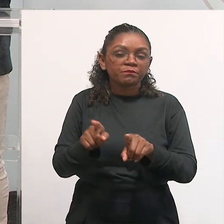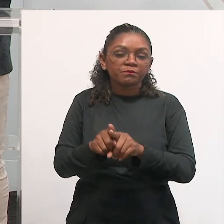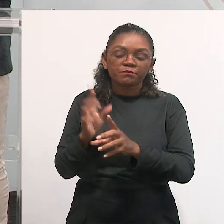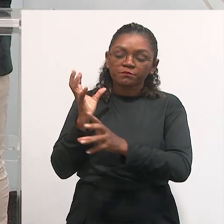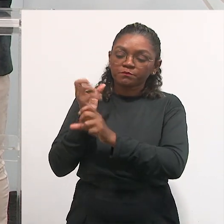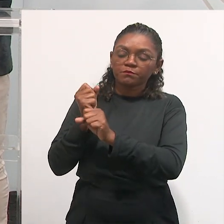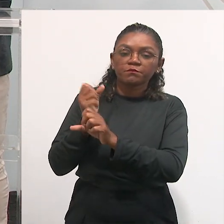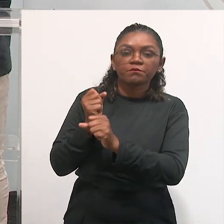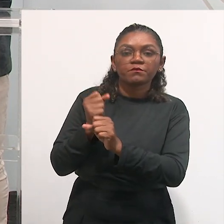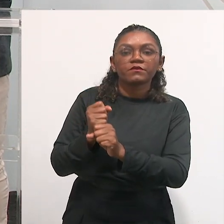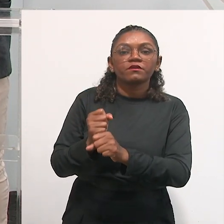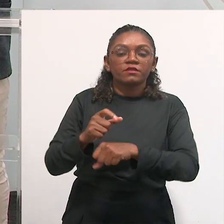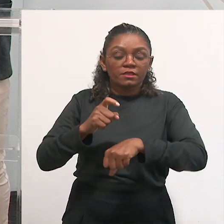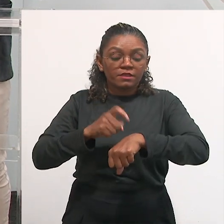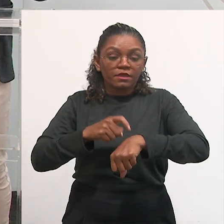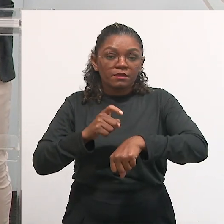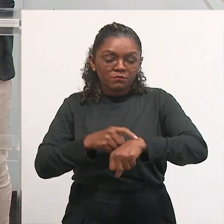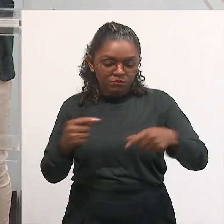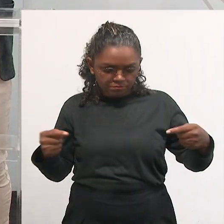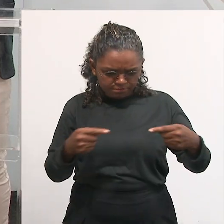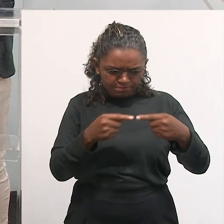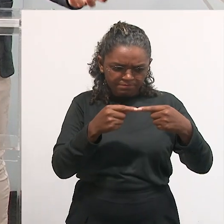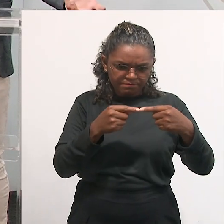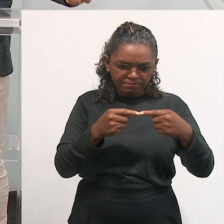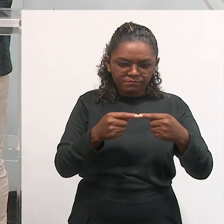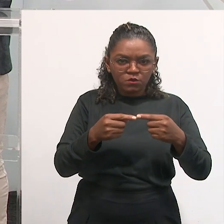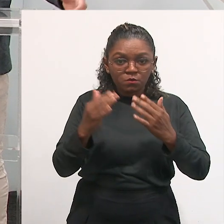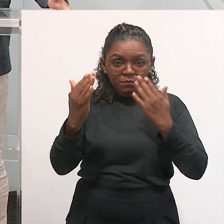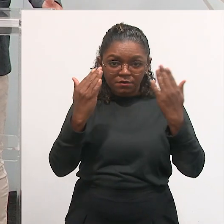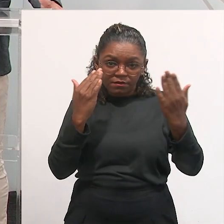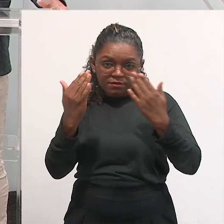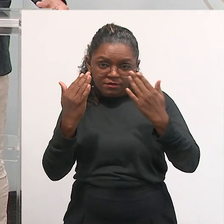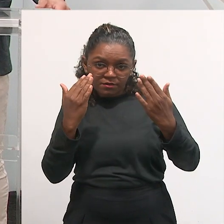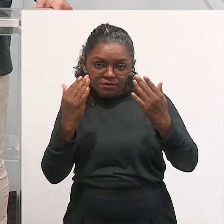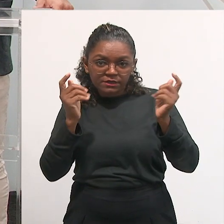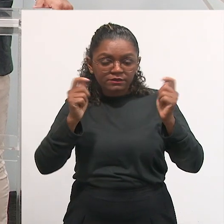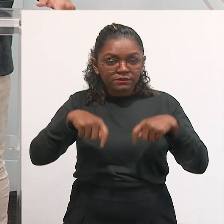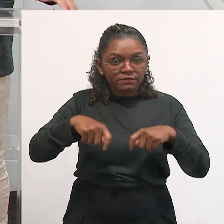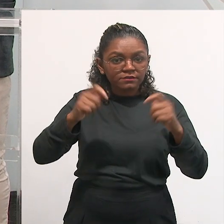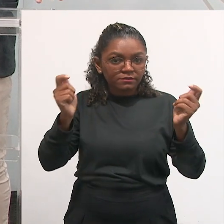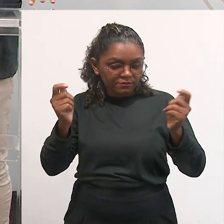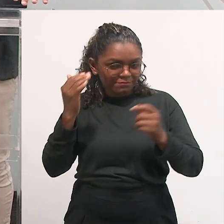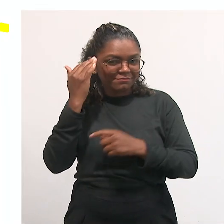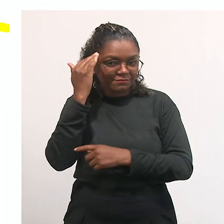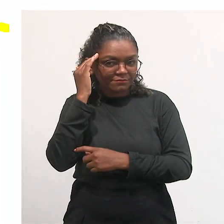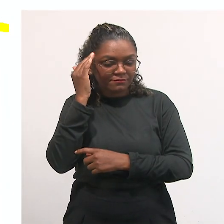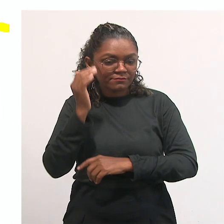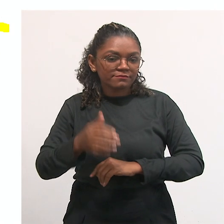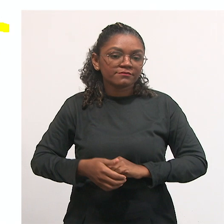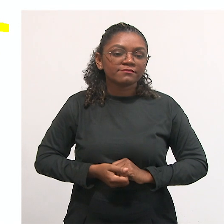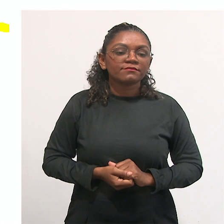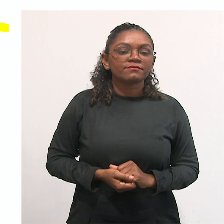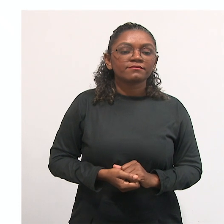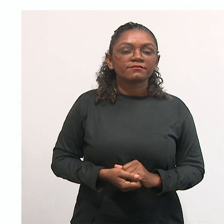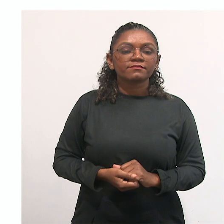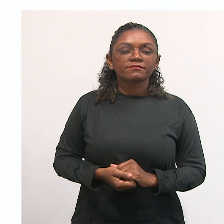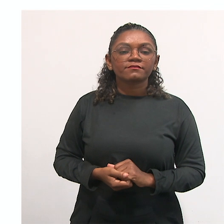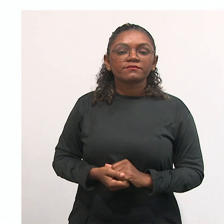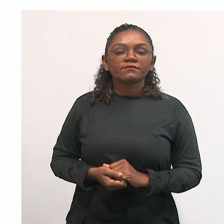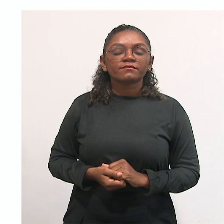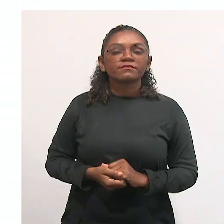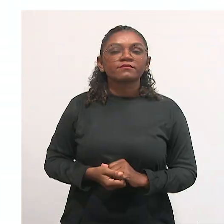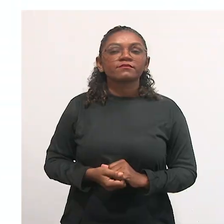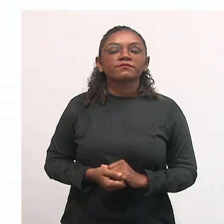cruza isso com relação ao tempo que vai ser necessário para você entregar esse projeto. Perfeito? Vamos então para nosso